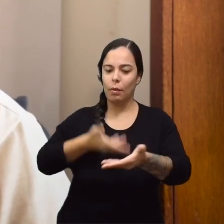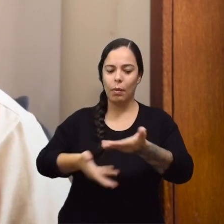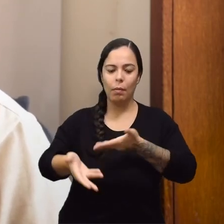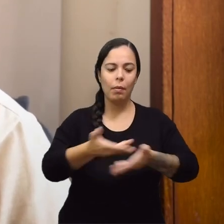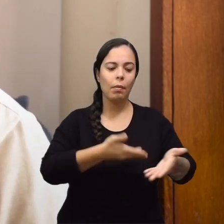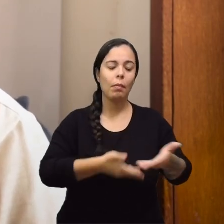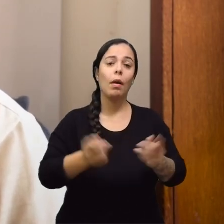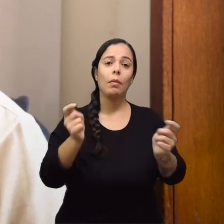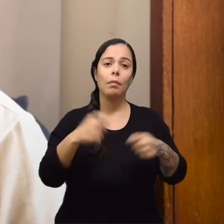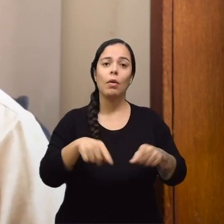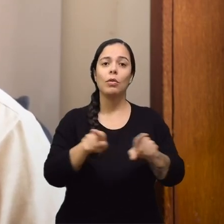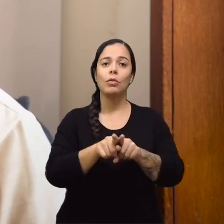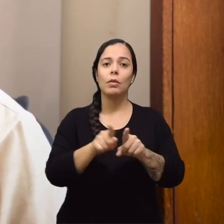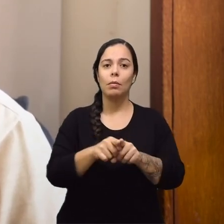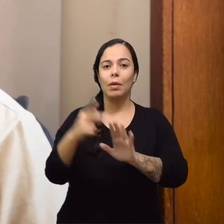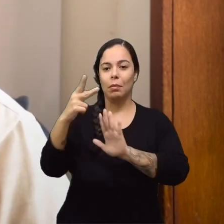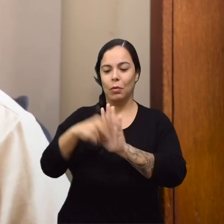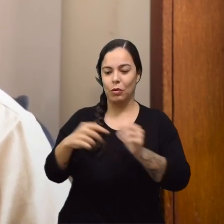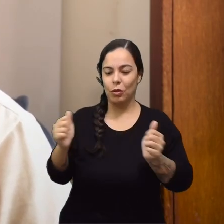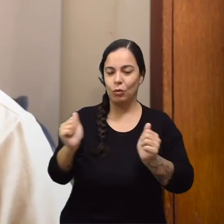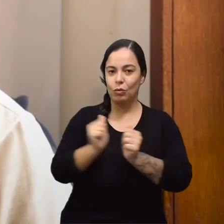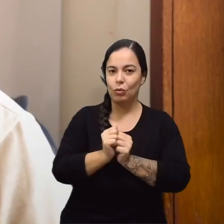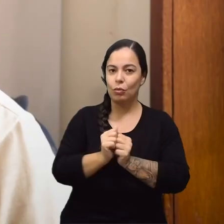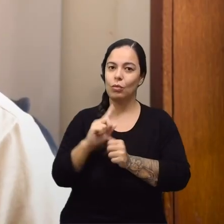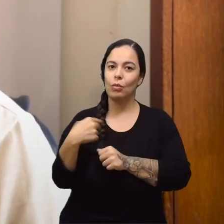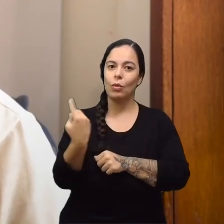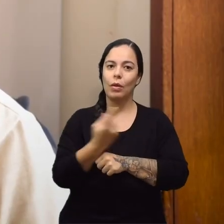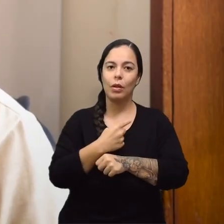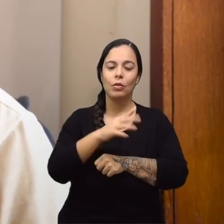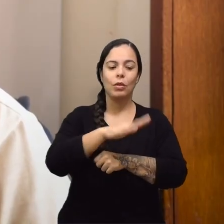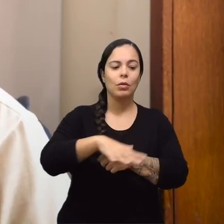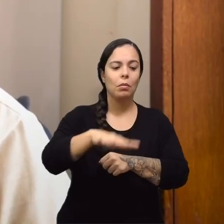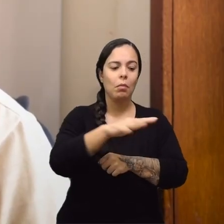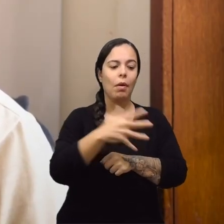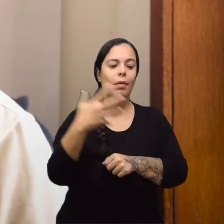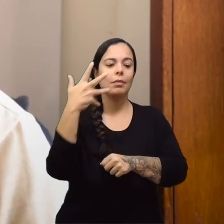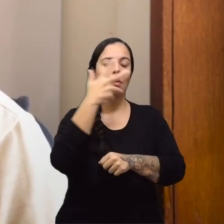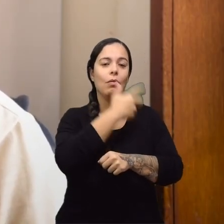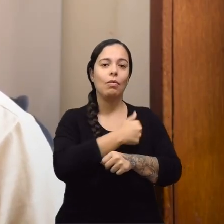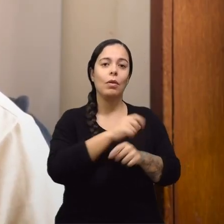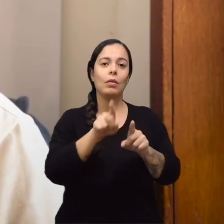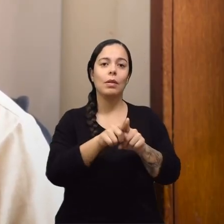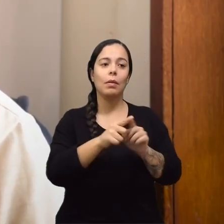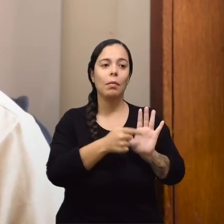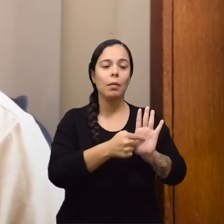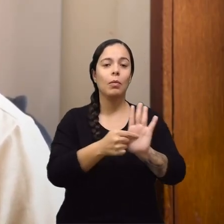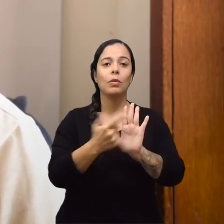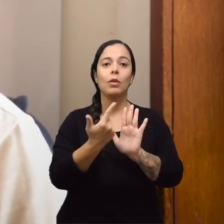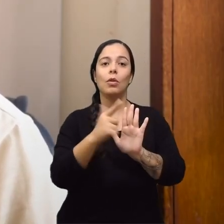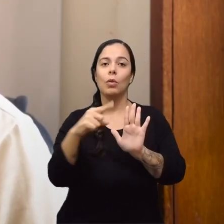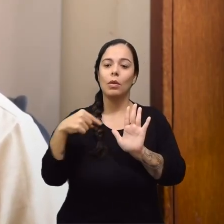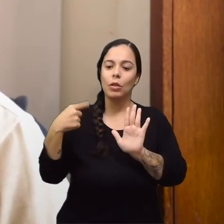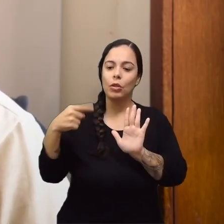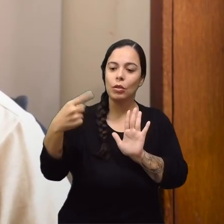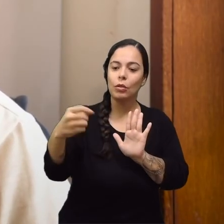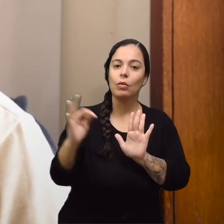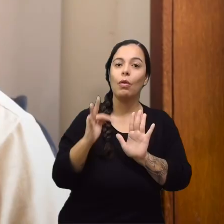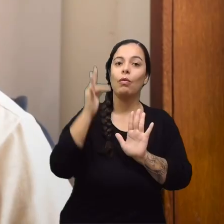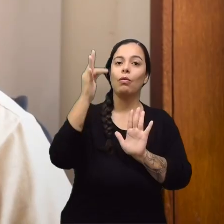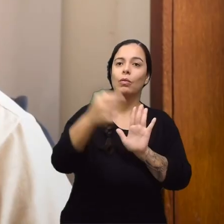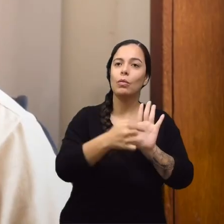inserida nela e estar podendo, juntamente com esse projeto, a gente está resgatando e trazendo para as próximas gerações